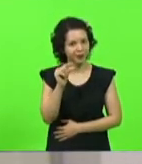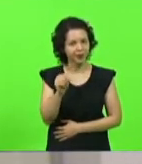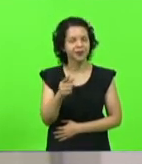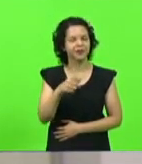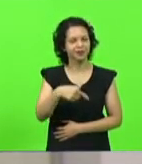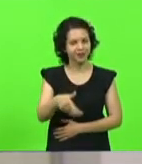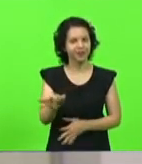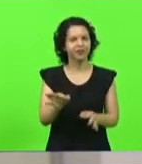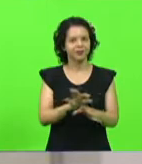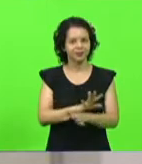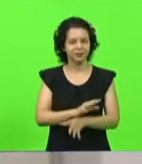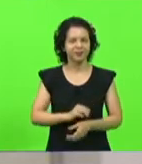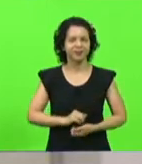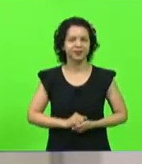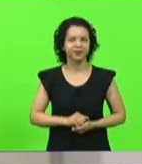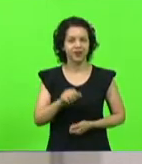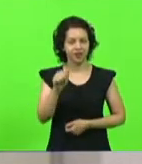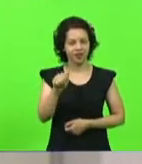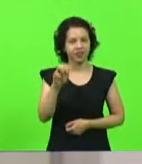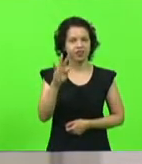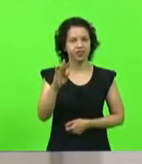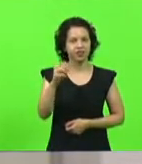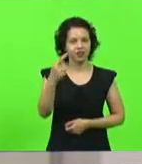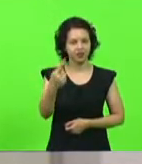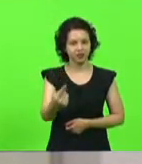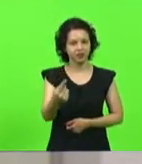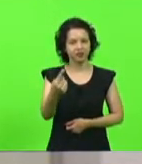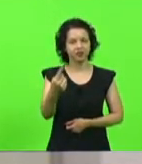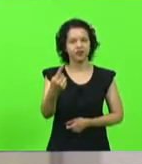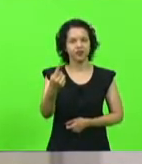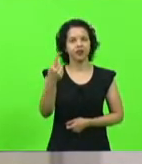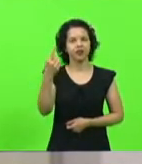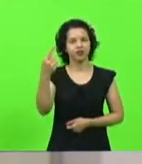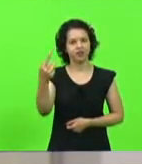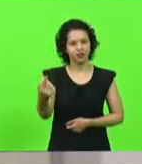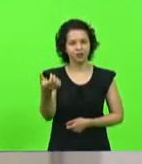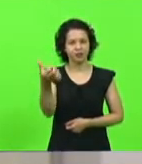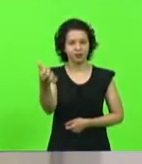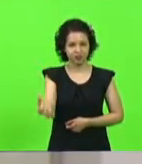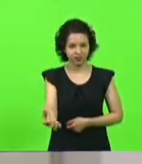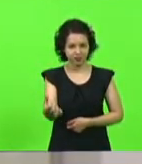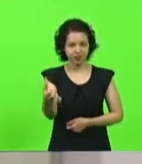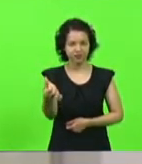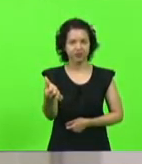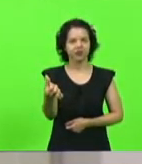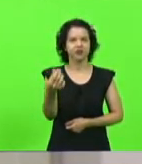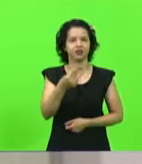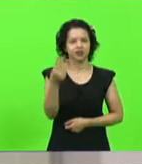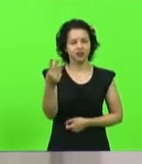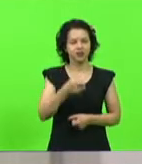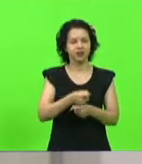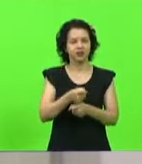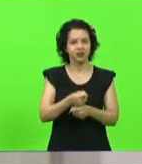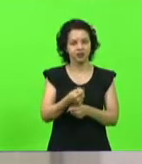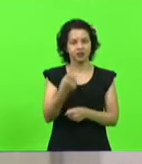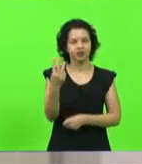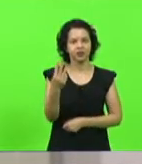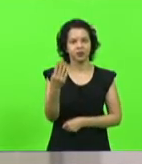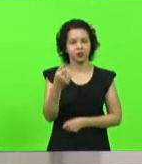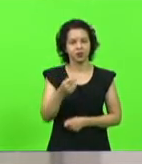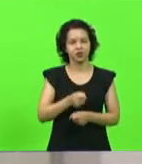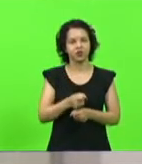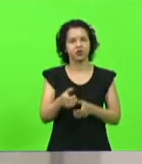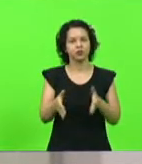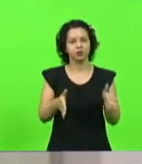terminar. Ata da 116ª sessão ordinária da 3ª sessão legislativa da